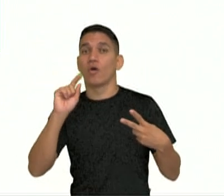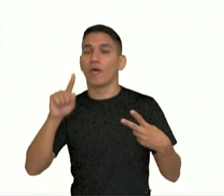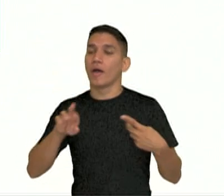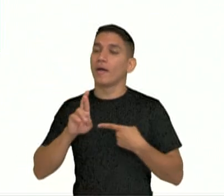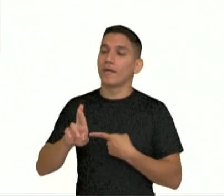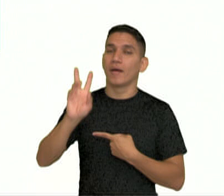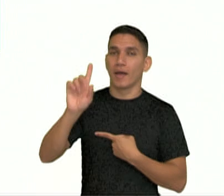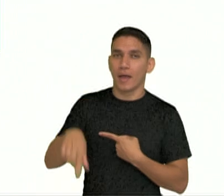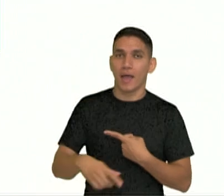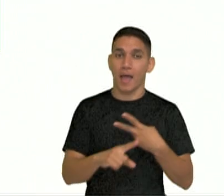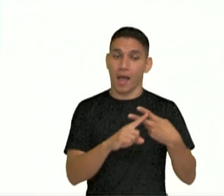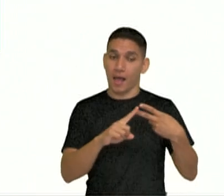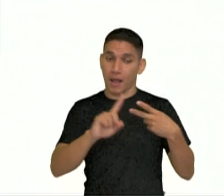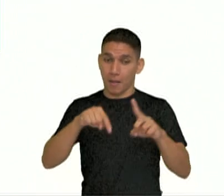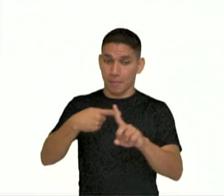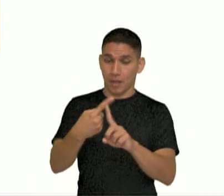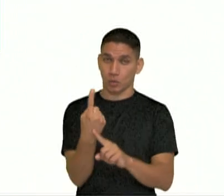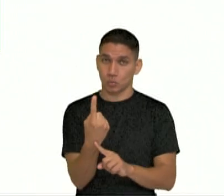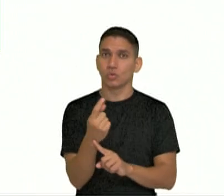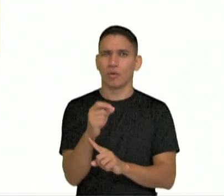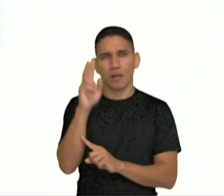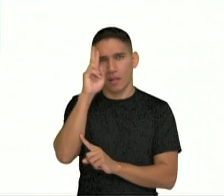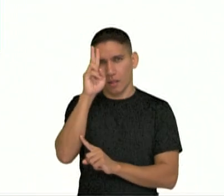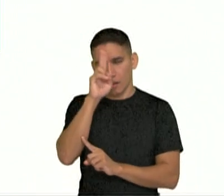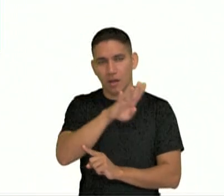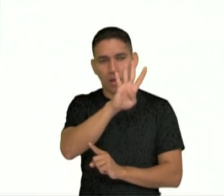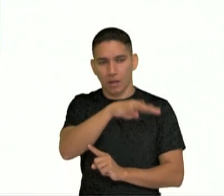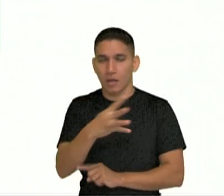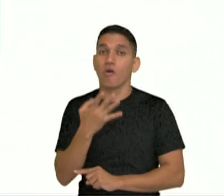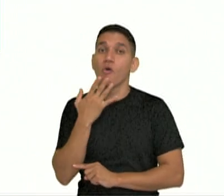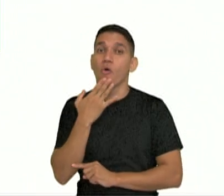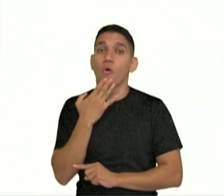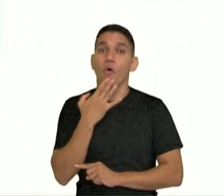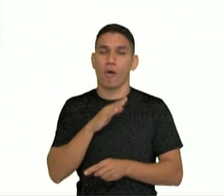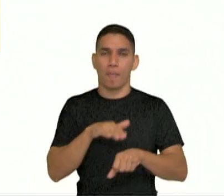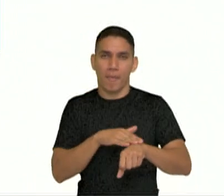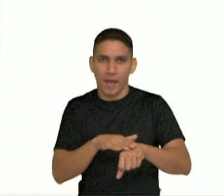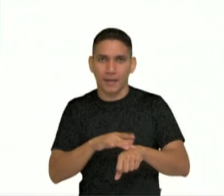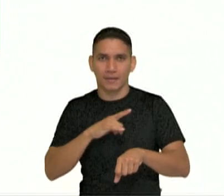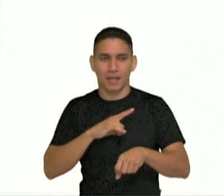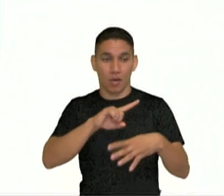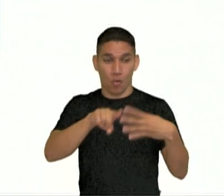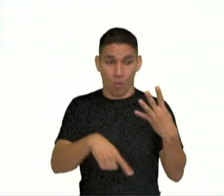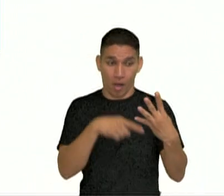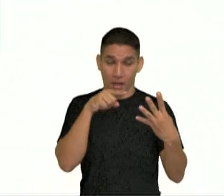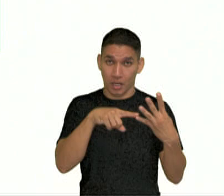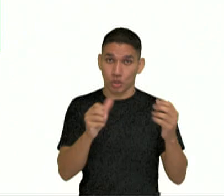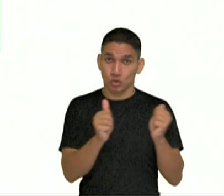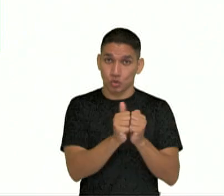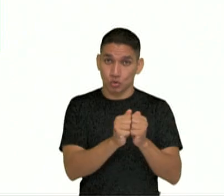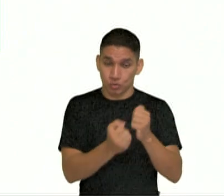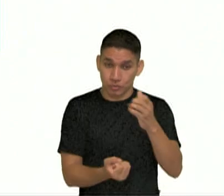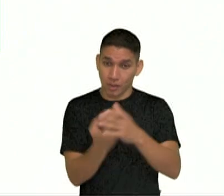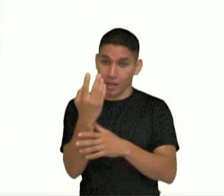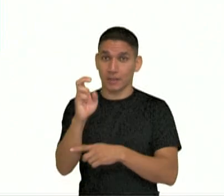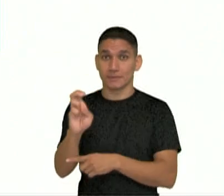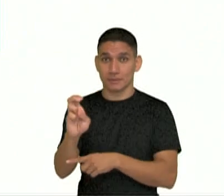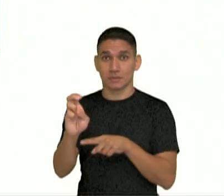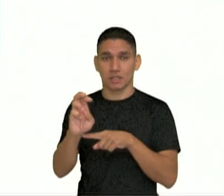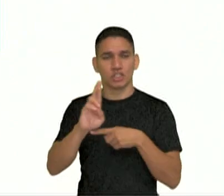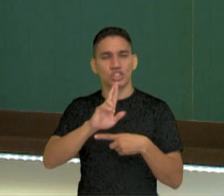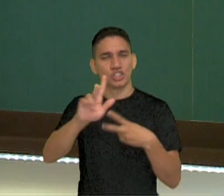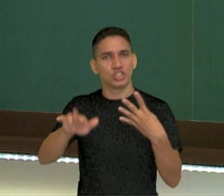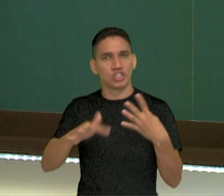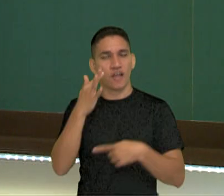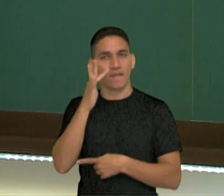ao número de alelos mais 1. Lembra na tabelinha de cor de pele que tinham 4 alelos trabalhando juntos para formar 5 fenótipos diferentes?